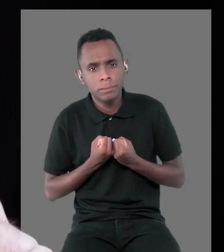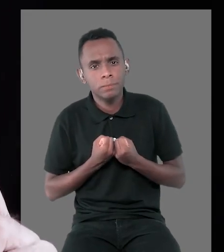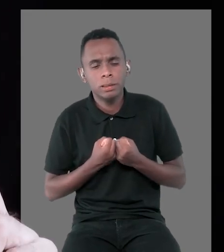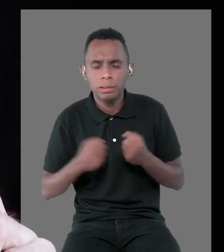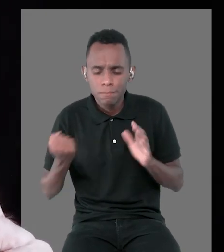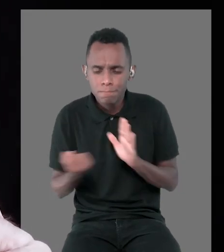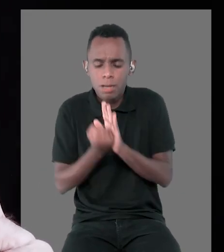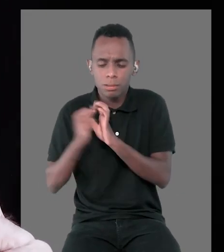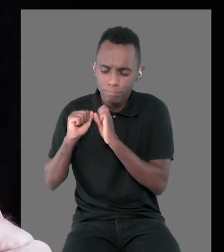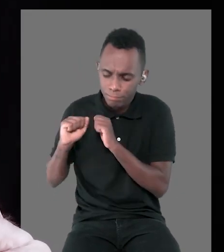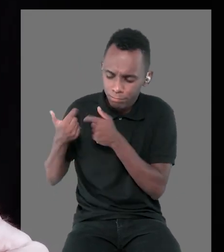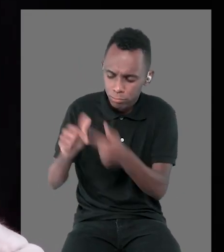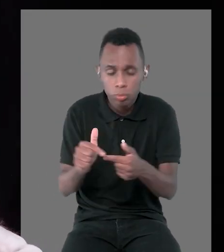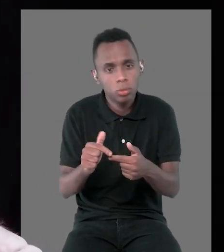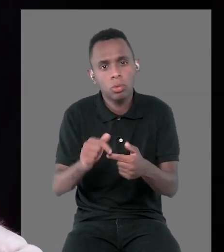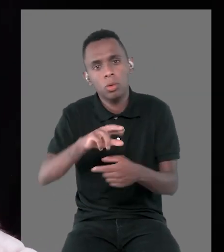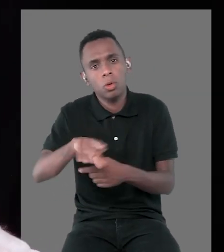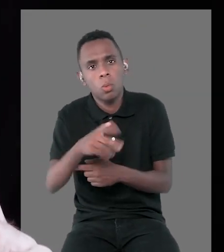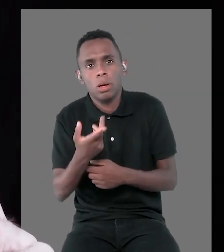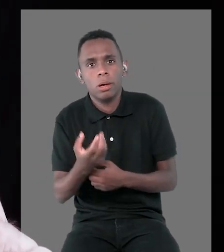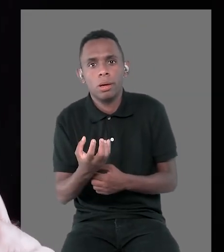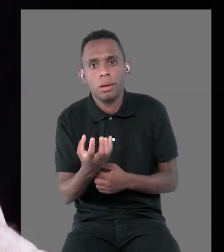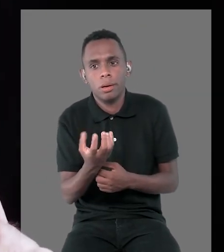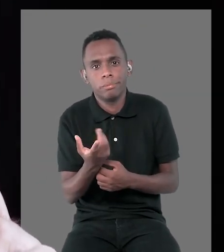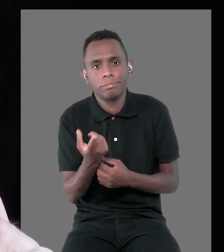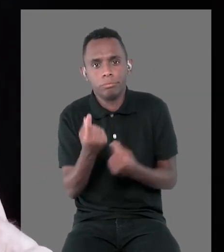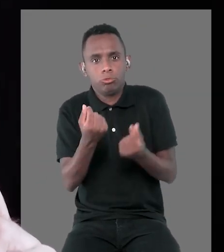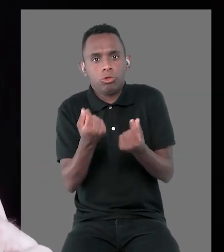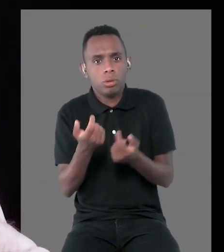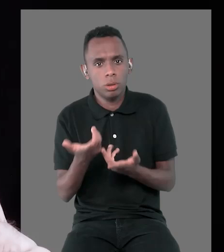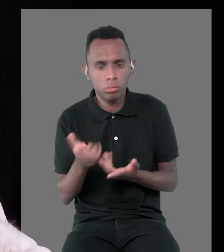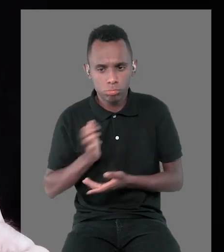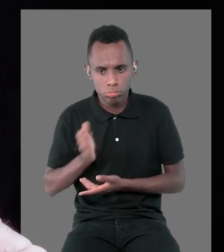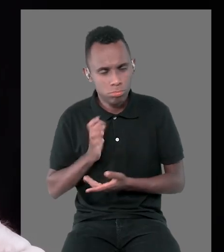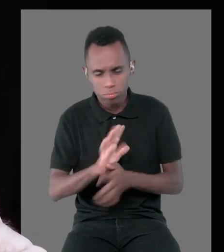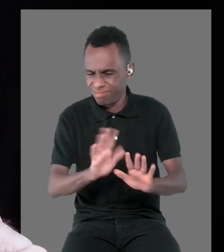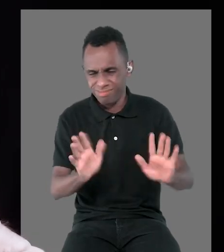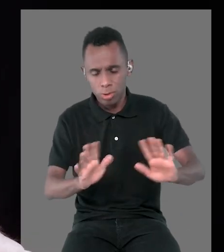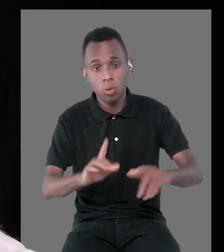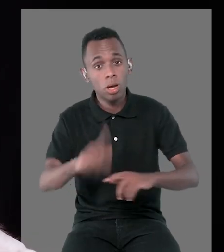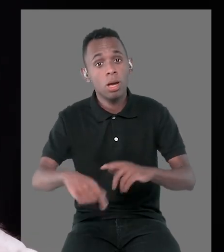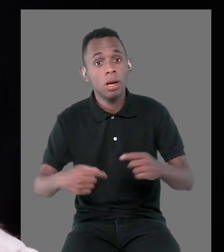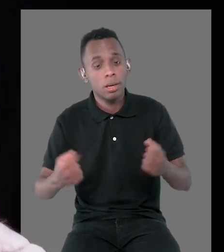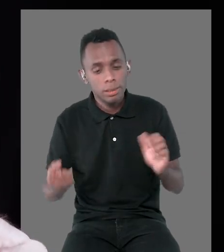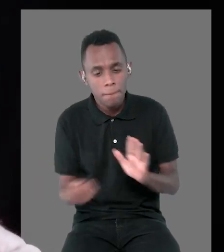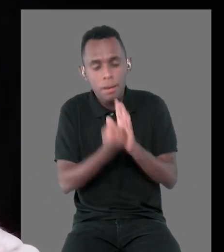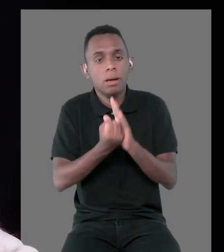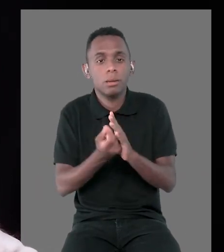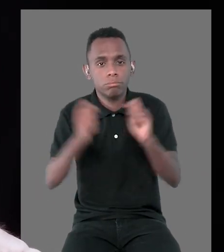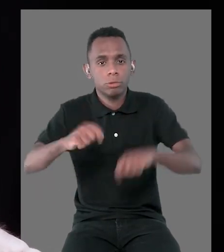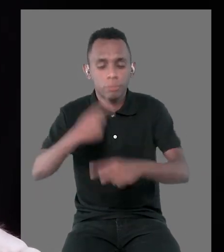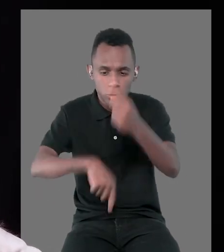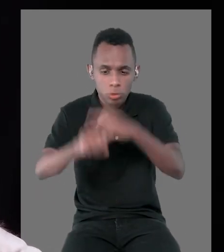essa herança. Não é uma fortuna, não é dinheiro, mas é o poder de